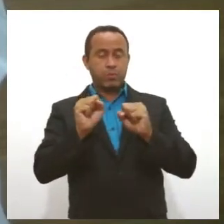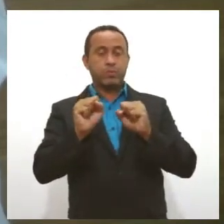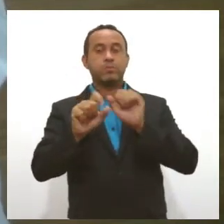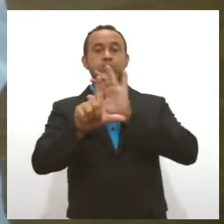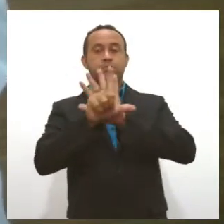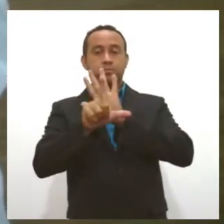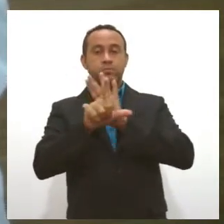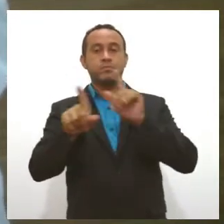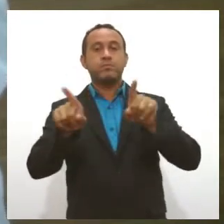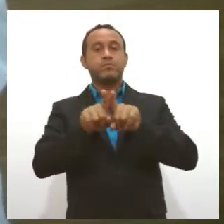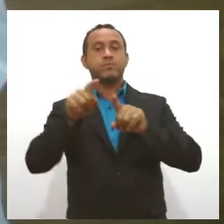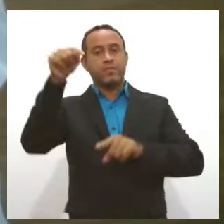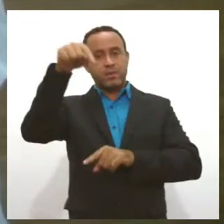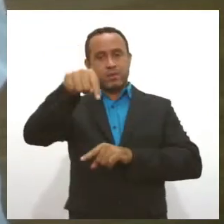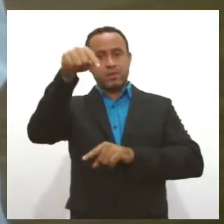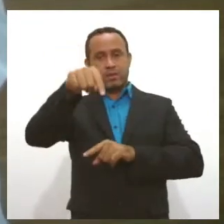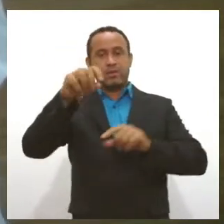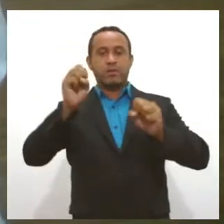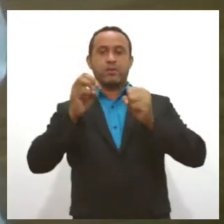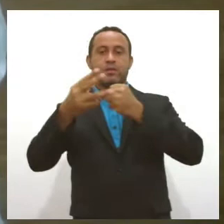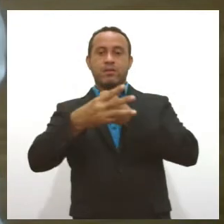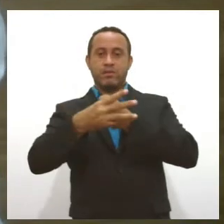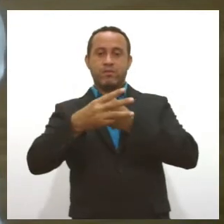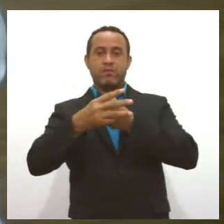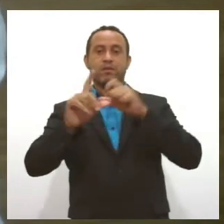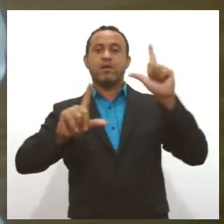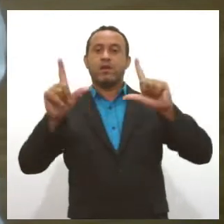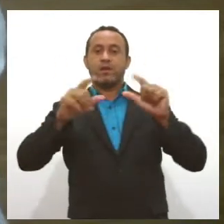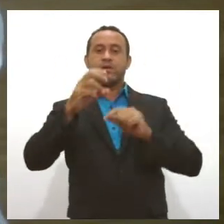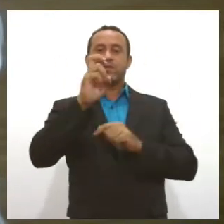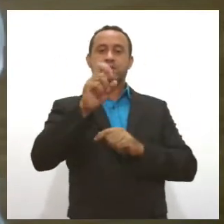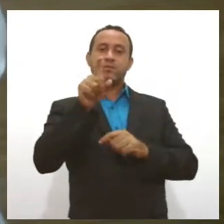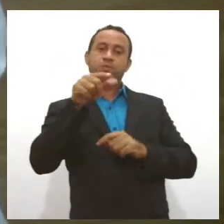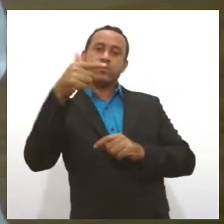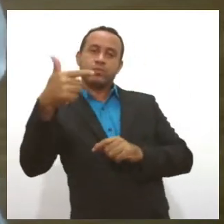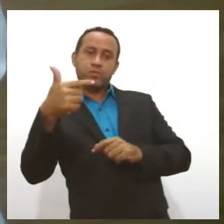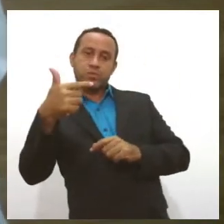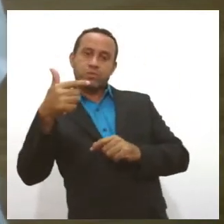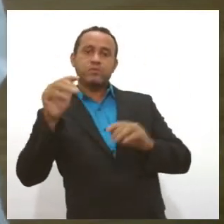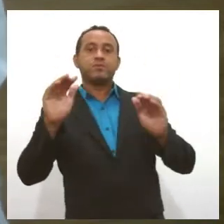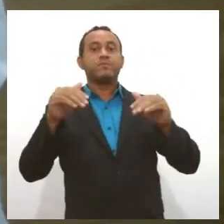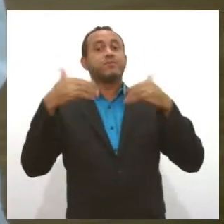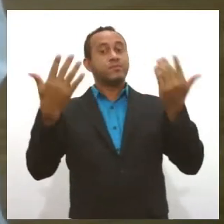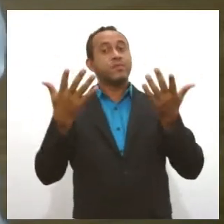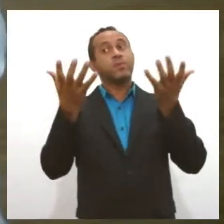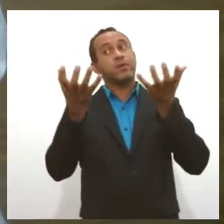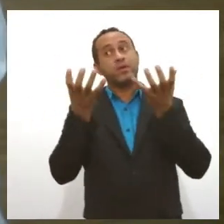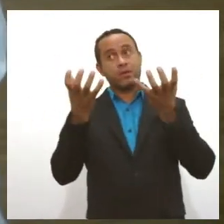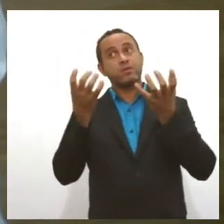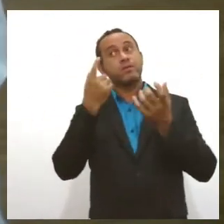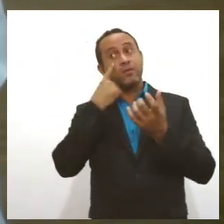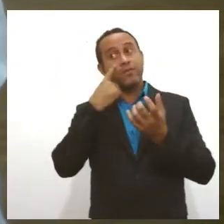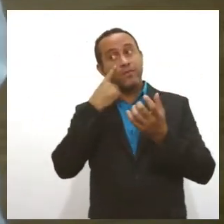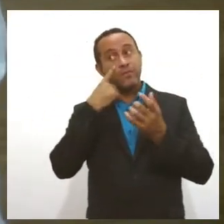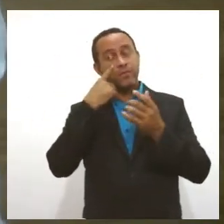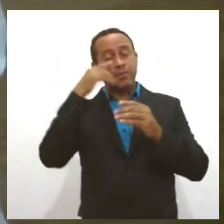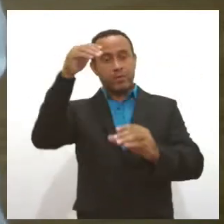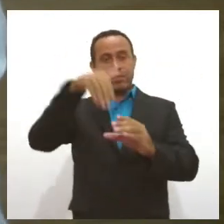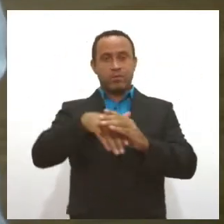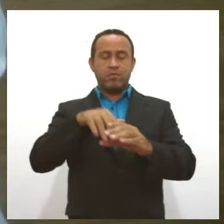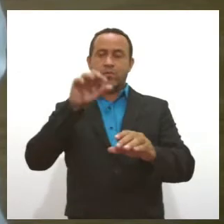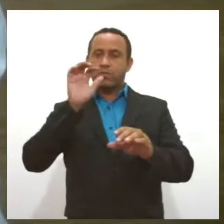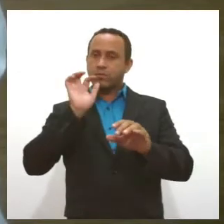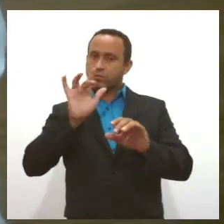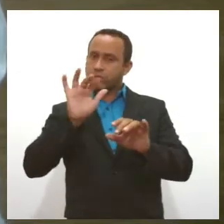sendo exibida aqui na TV Alese através do canal 5.2. Então, quem quiser acompanhar os episódios, é só acessar aí,